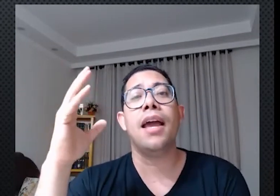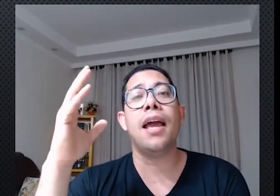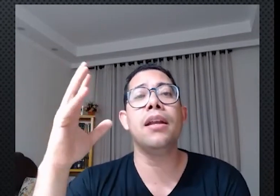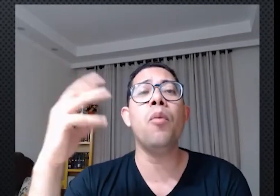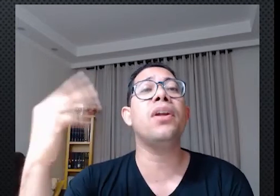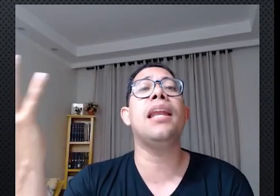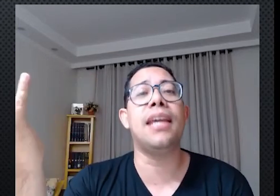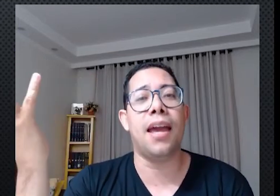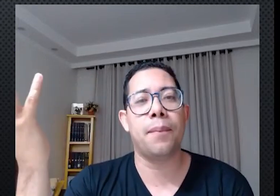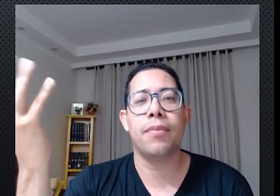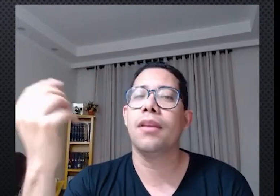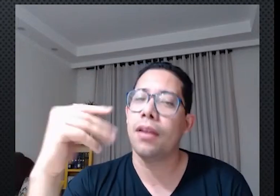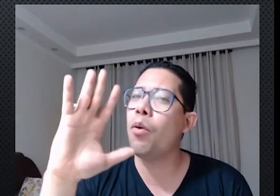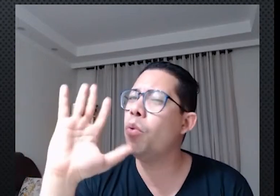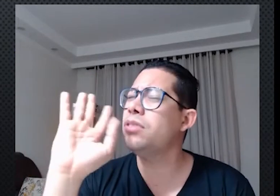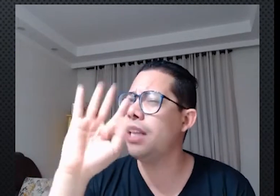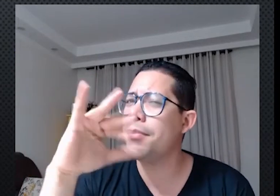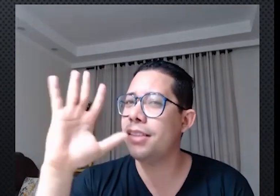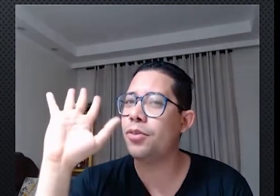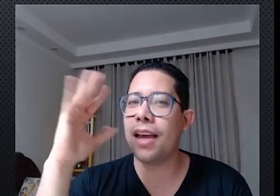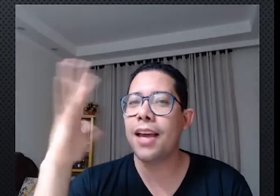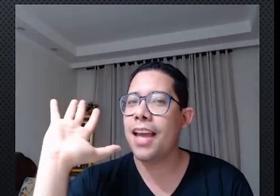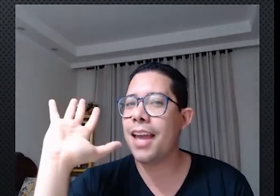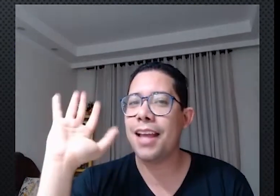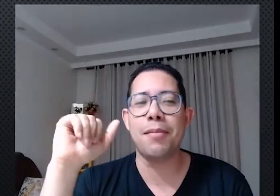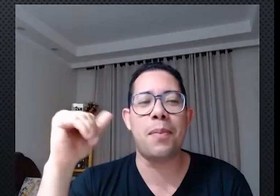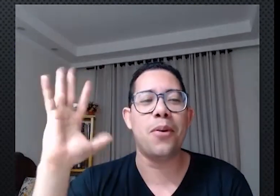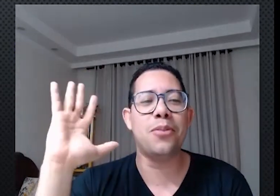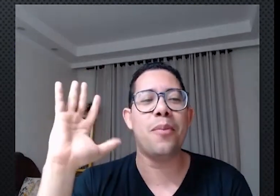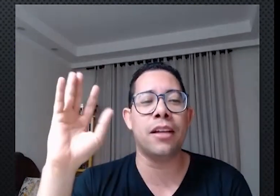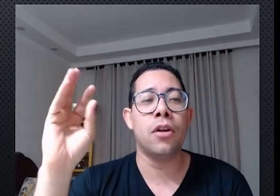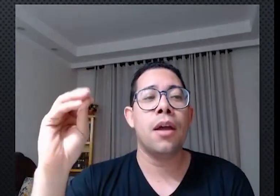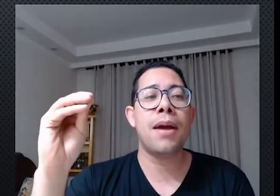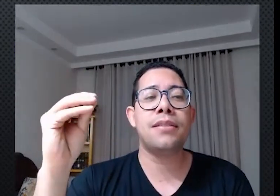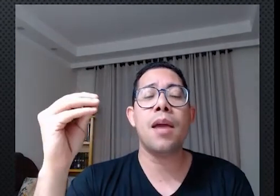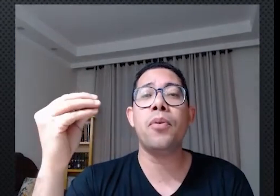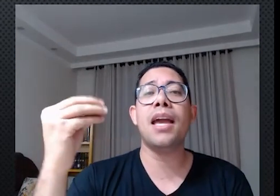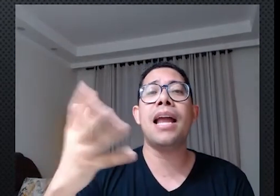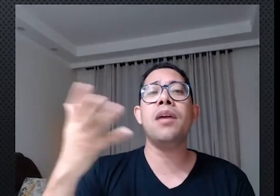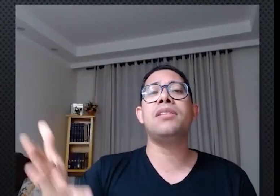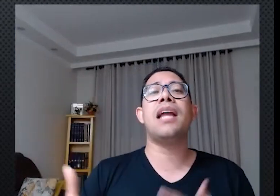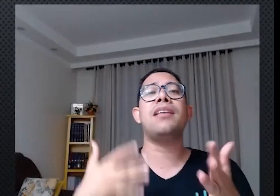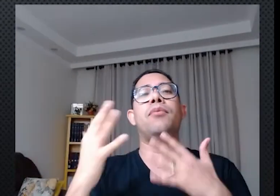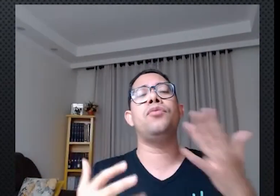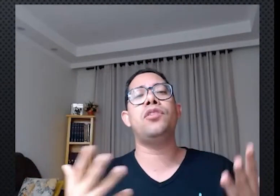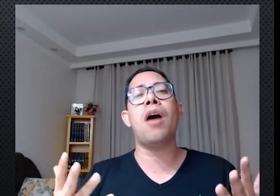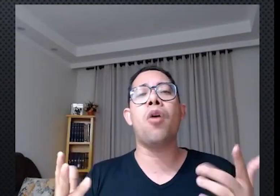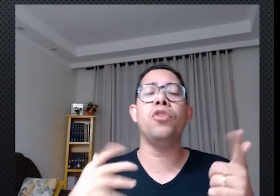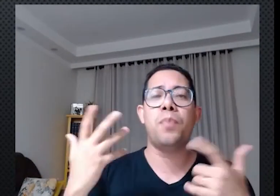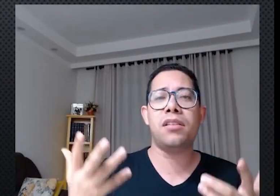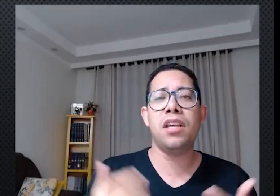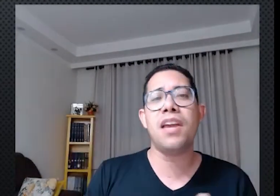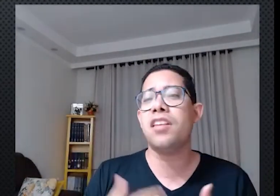mas não porque ele quer. Alguns sim, mas isso é tema para outro momento. Mas é porque a língua de sinais ela é muito